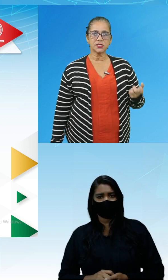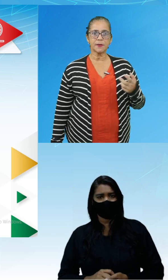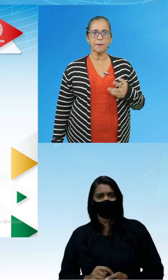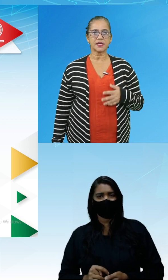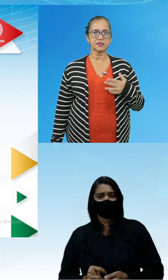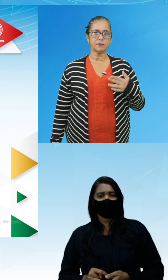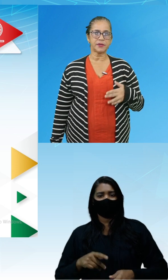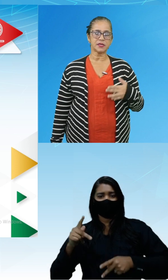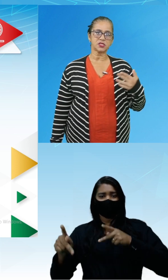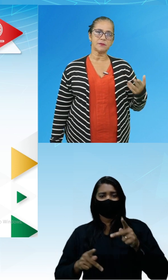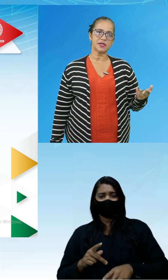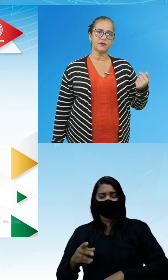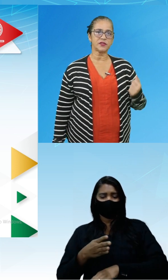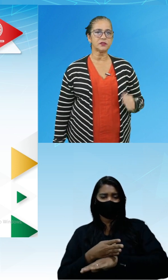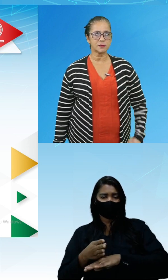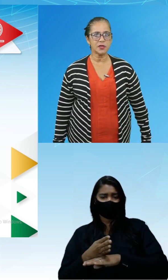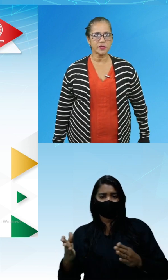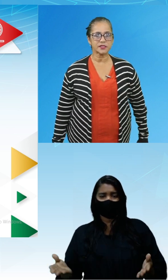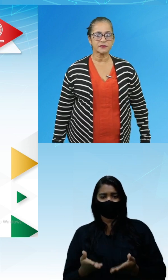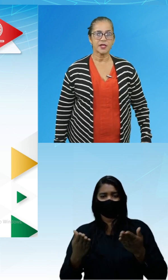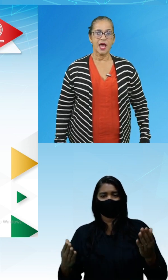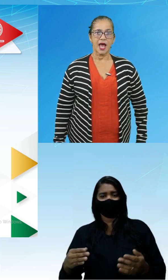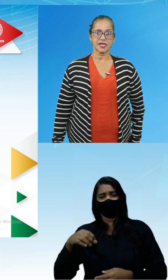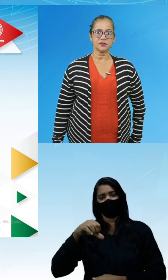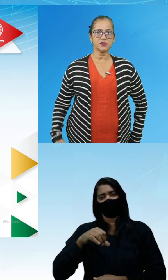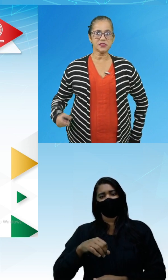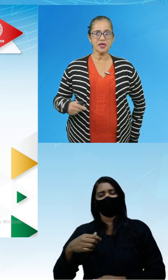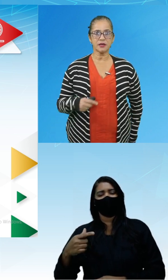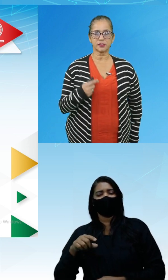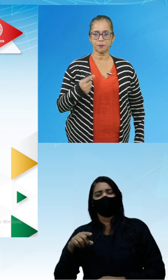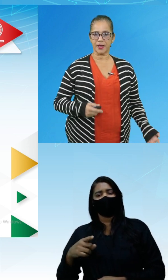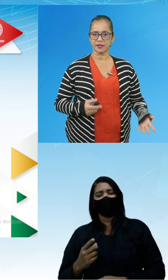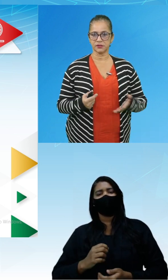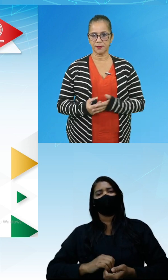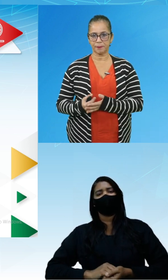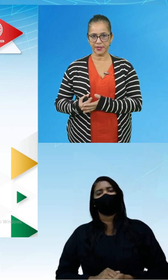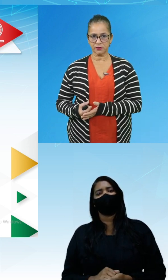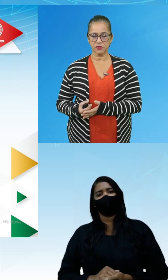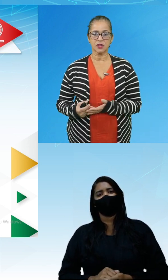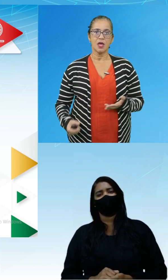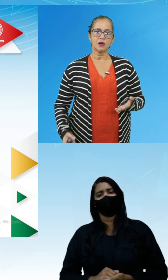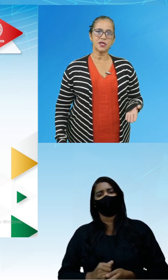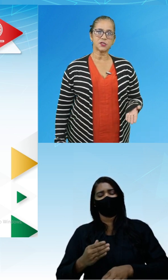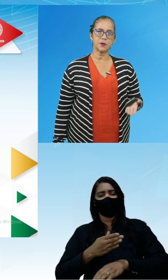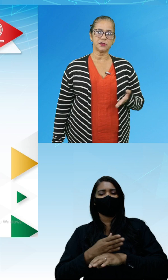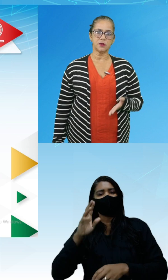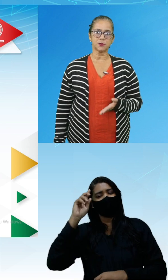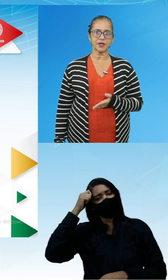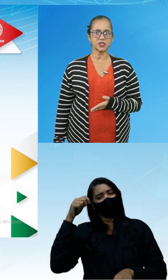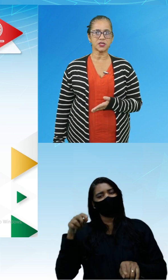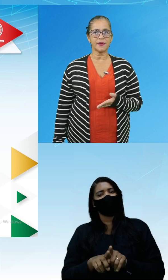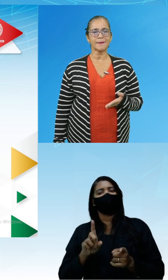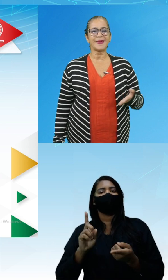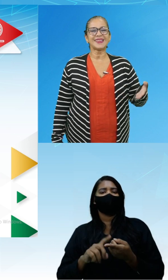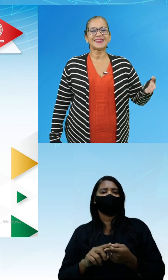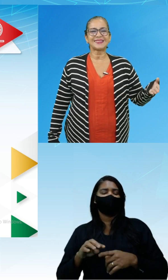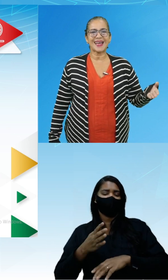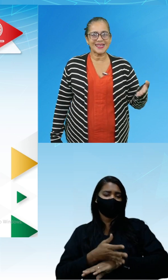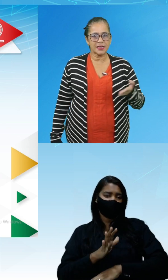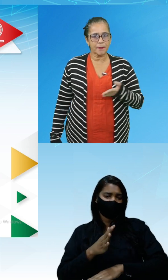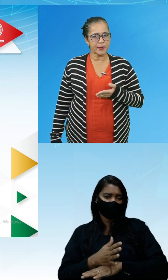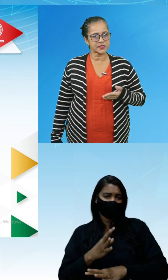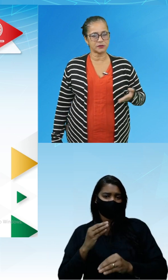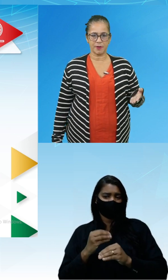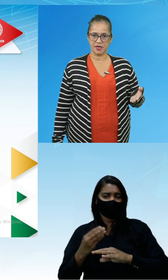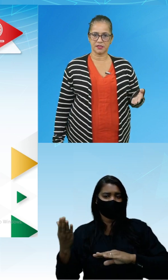bastante da população branca, estimada em 92 milhões. Assim, os negros, pardos e pretos correspondem hoje praticamente à